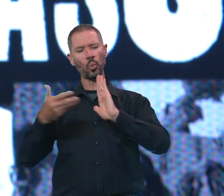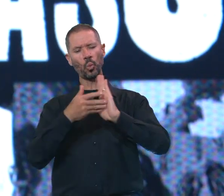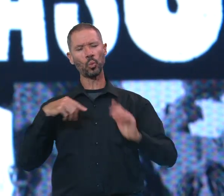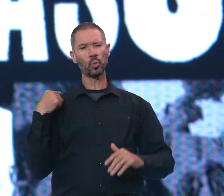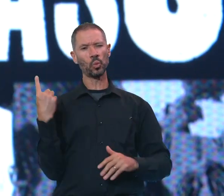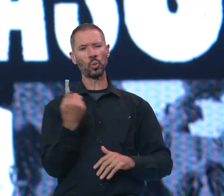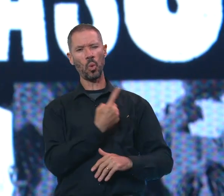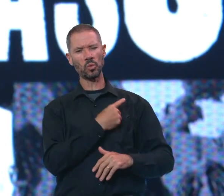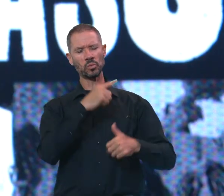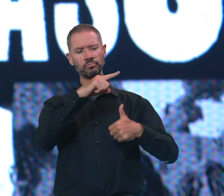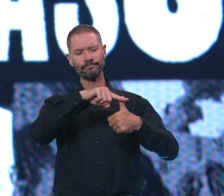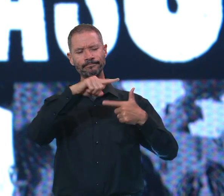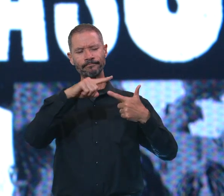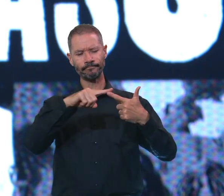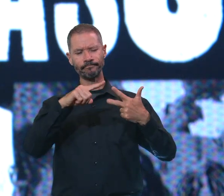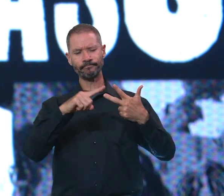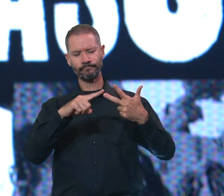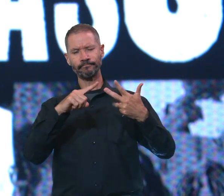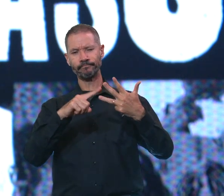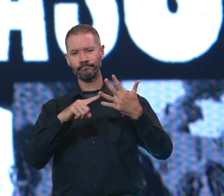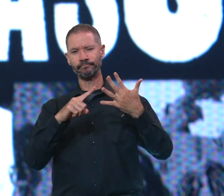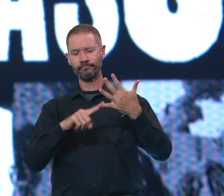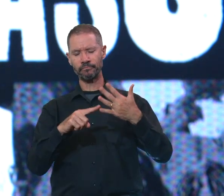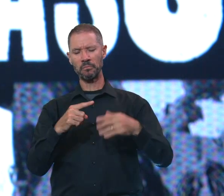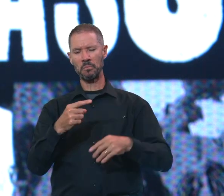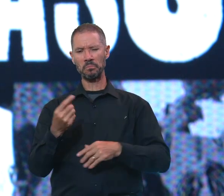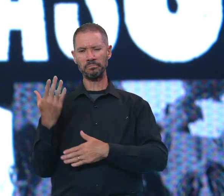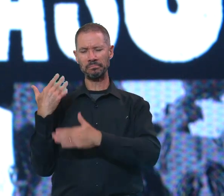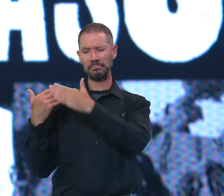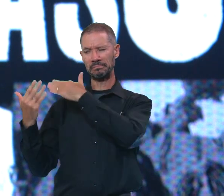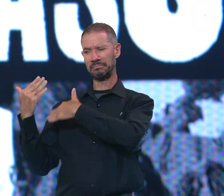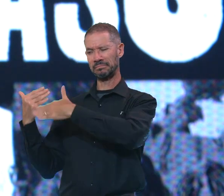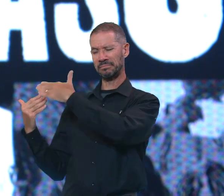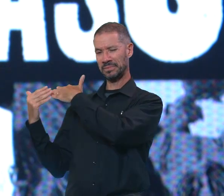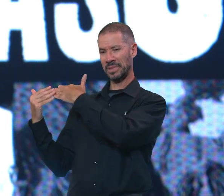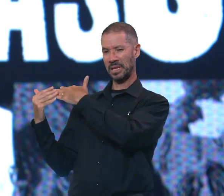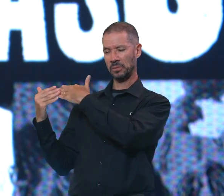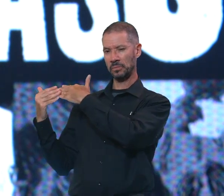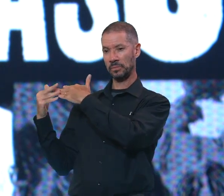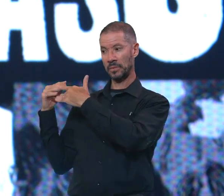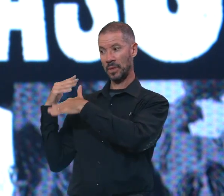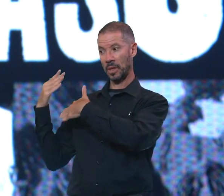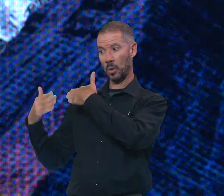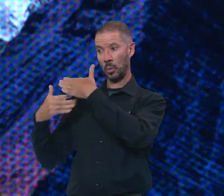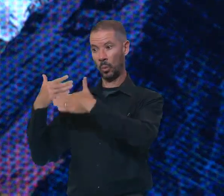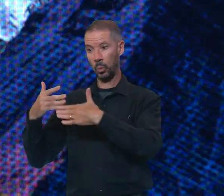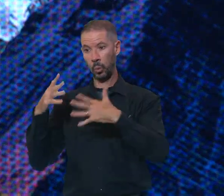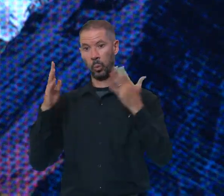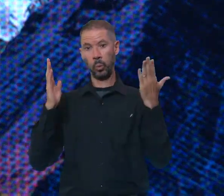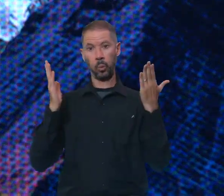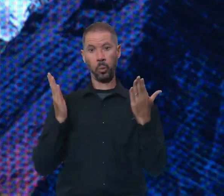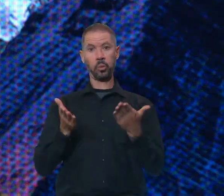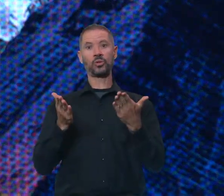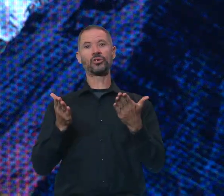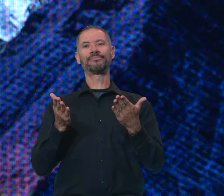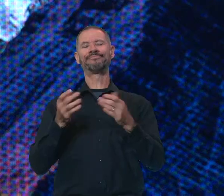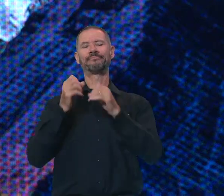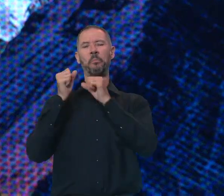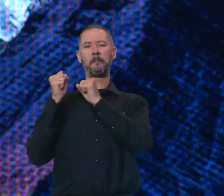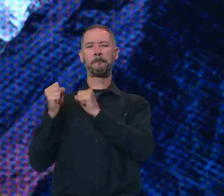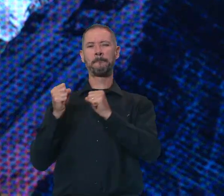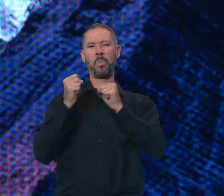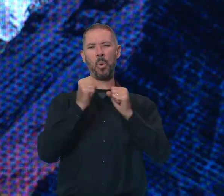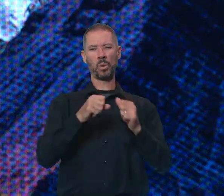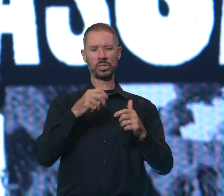pontos fracos. Pontos no nosso passado que, quando são trazidos à tona, podem nos